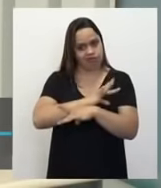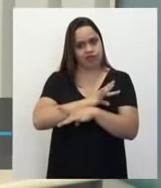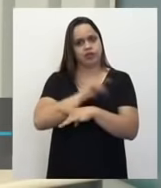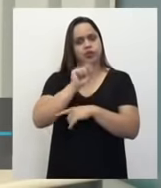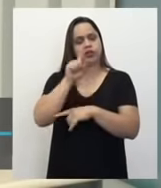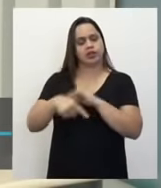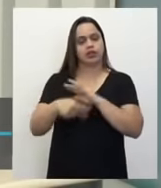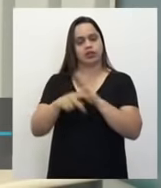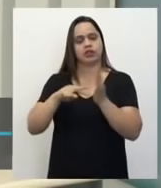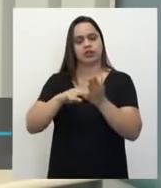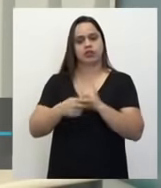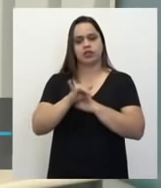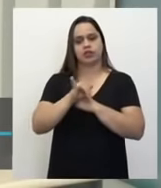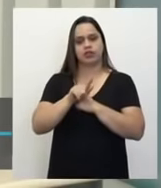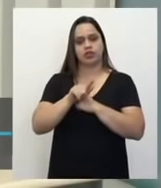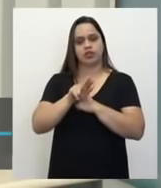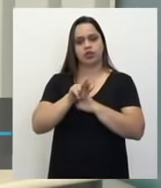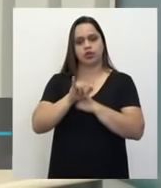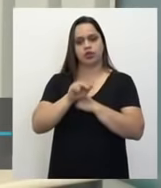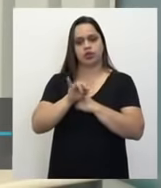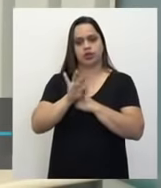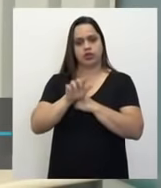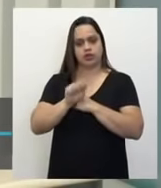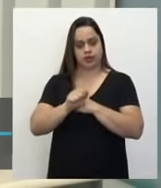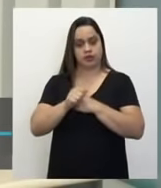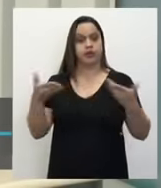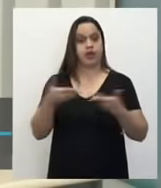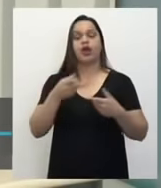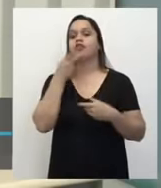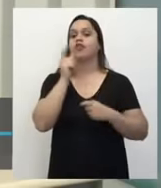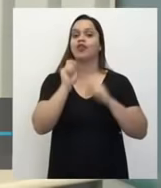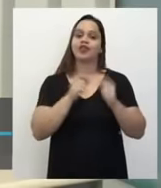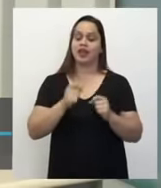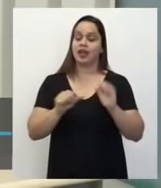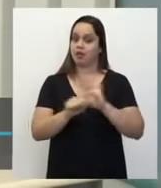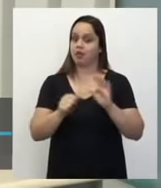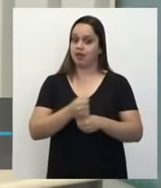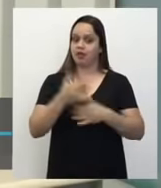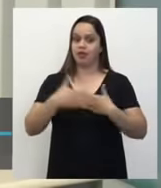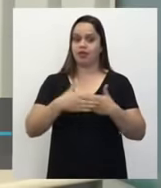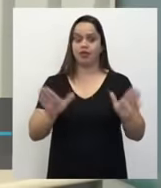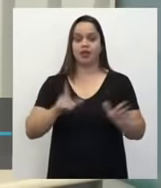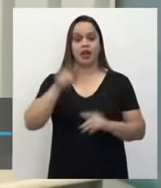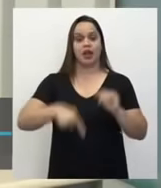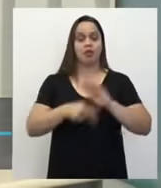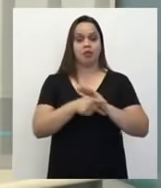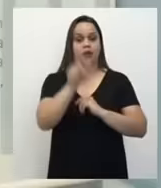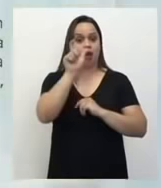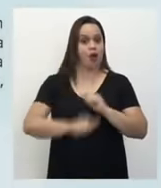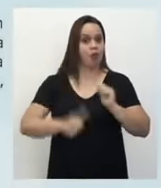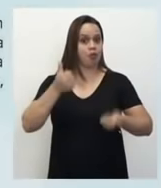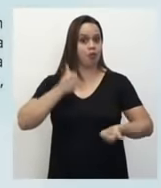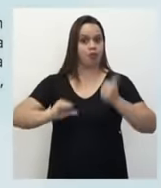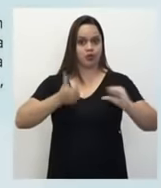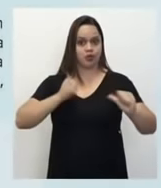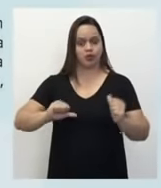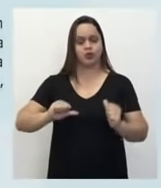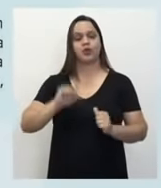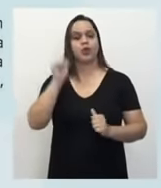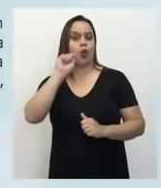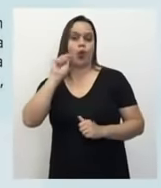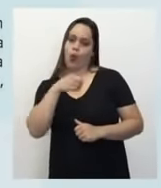aqui, turma. Agora a gente vai falar sobre o que vocês falaram bastante na nossa primeira interação, sobre o ator. O ator é a